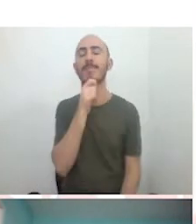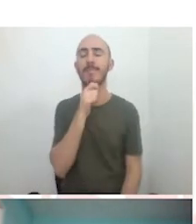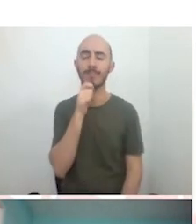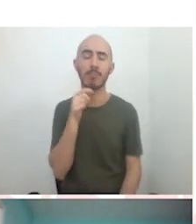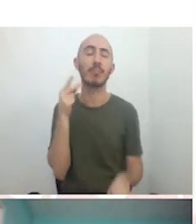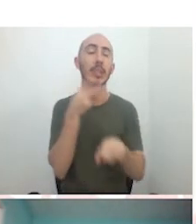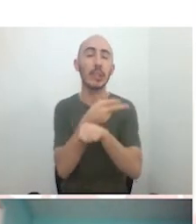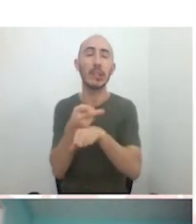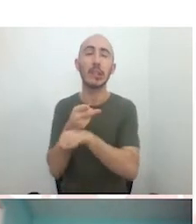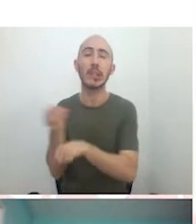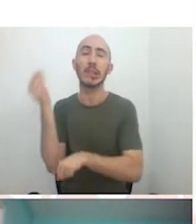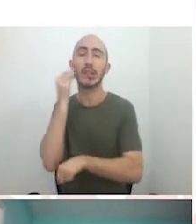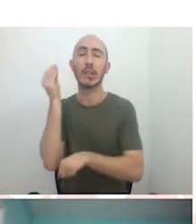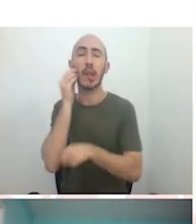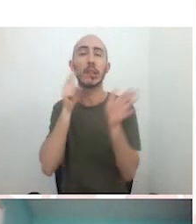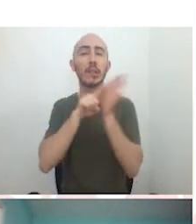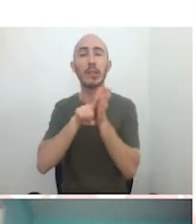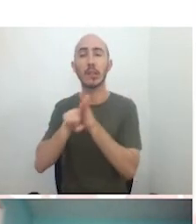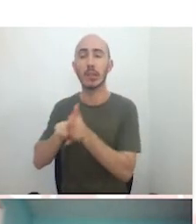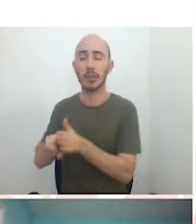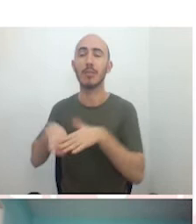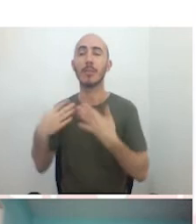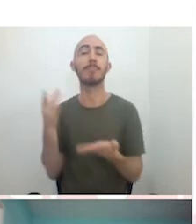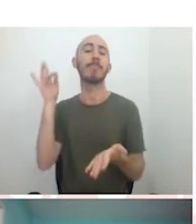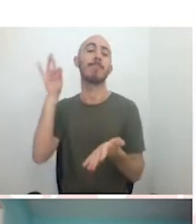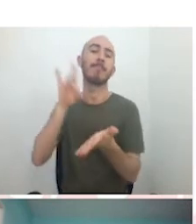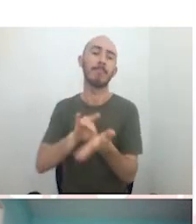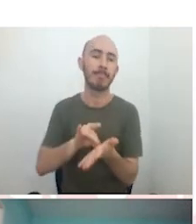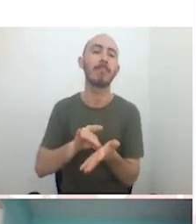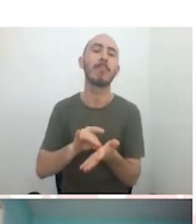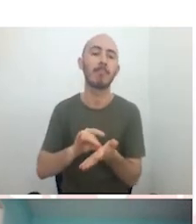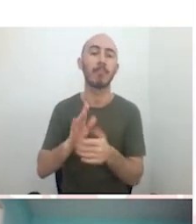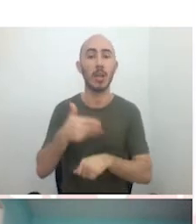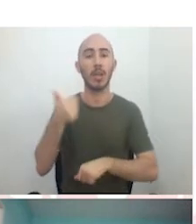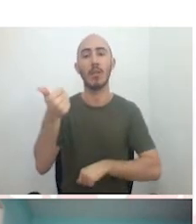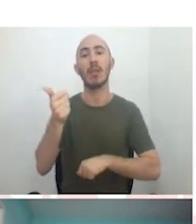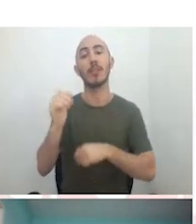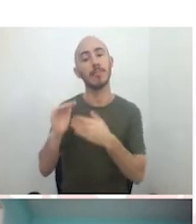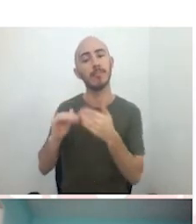tentar formalizar algo efetivo, mas creio que com o passar do tempo